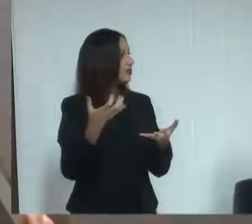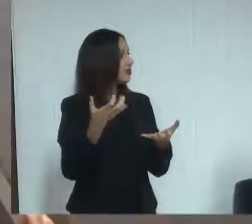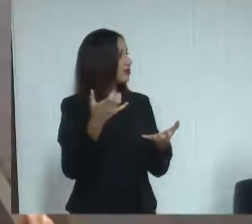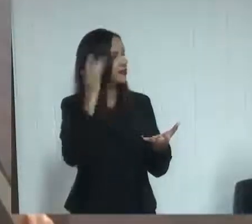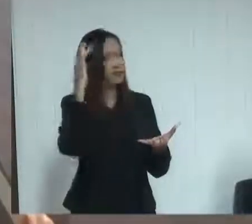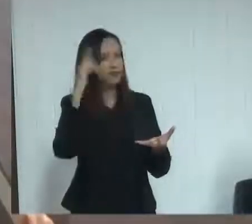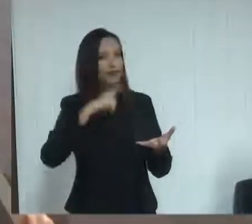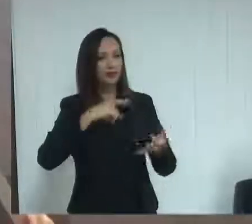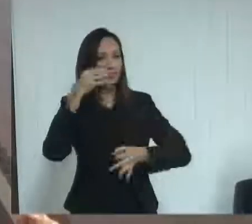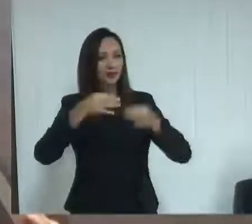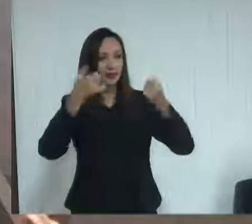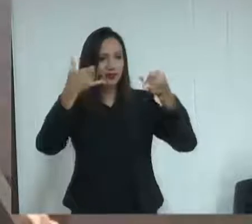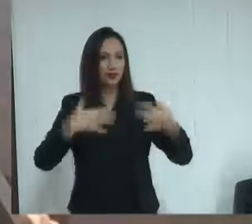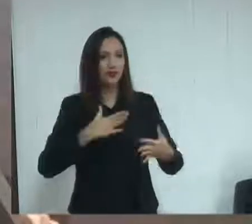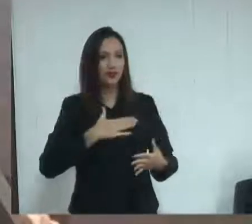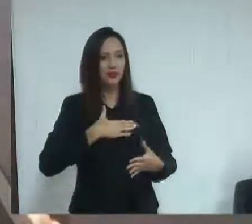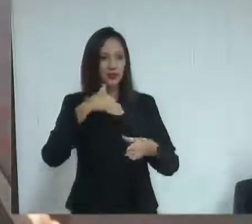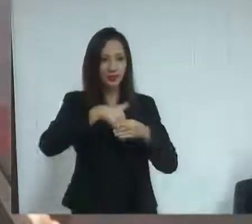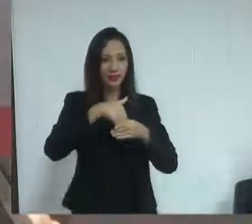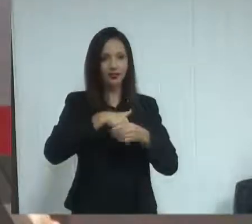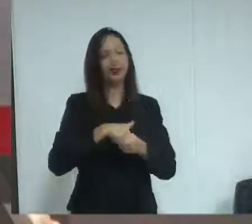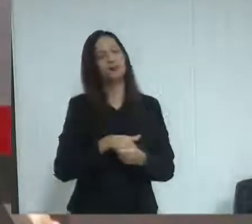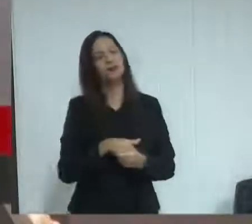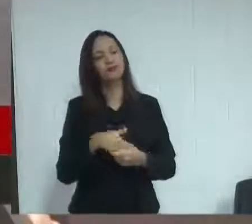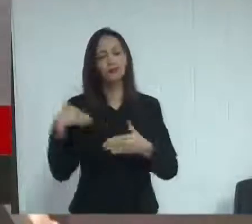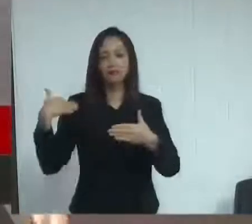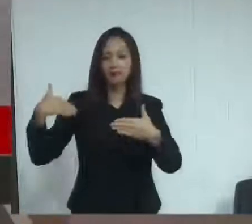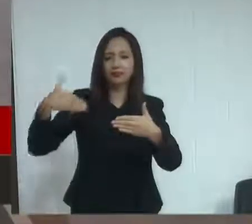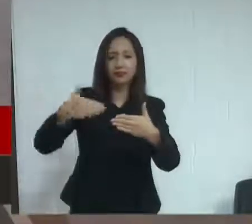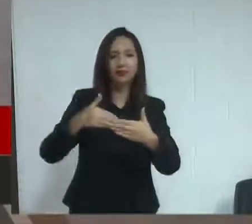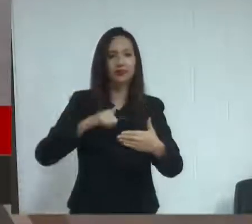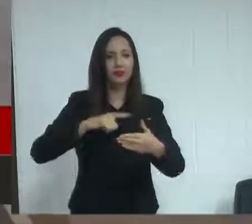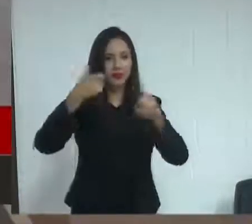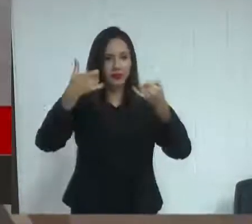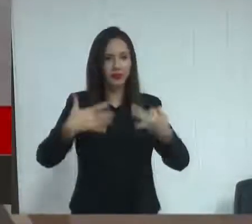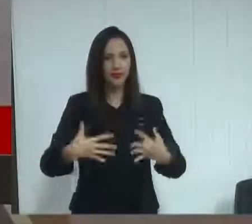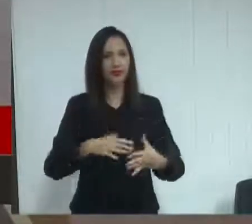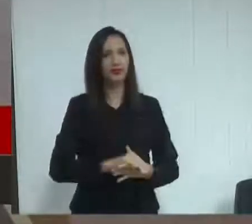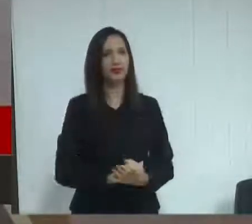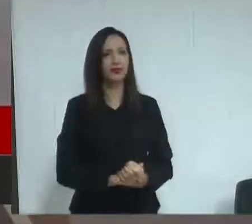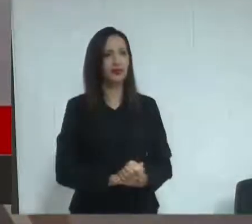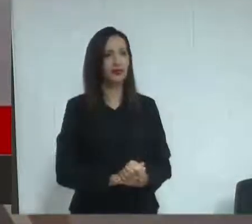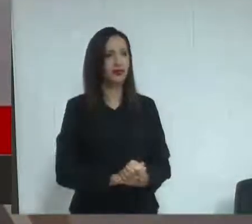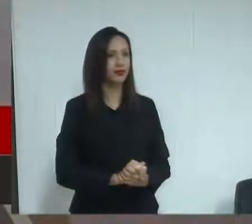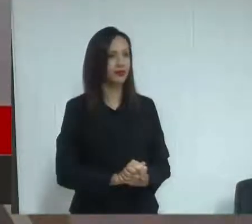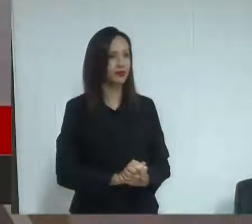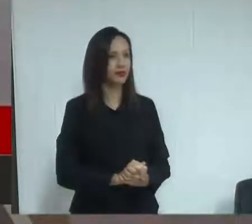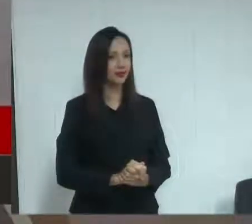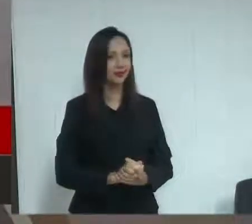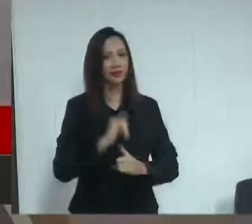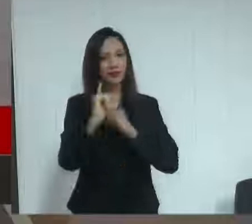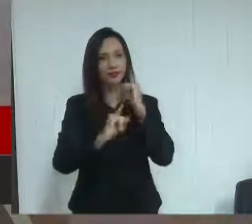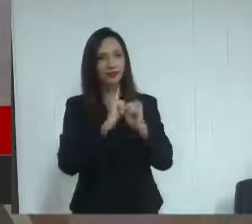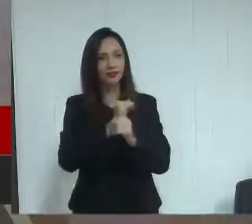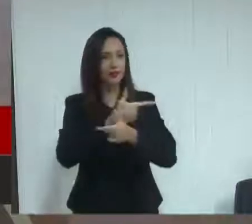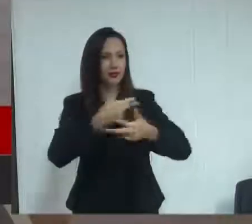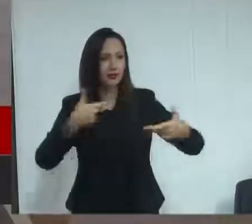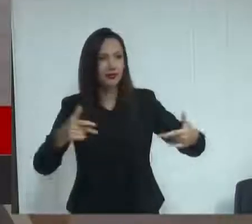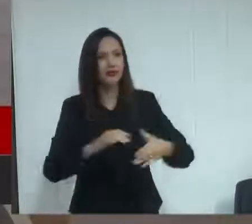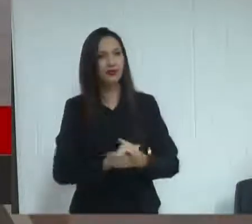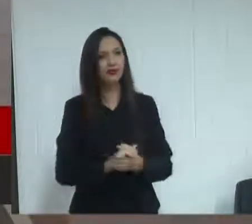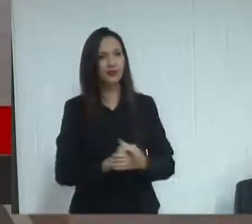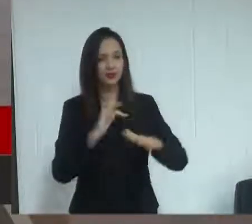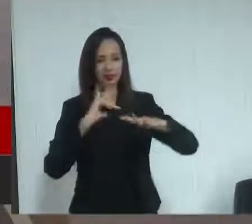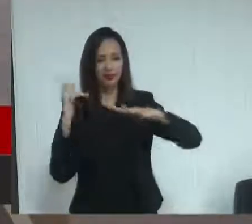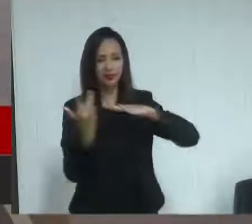devo justificar o meu voto. E assim eu fiz durante a semana, quando justifiquei, nas redes sociais. Eu quero dizer, a